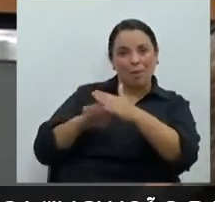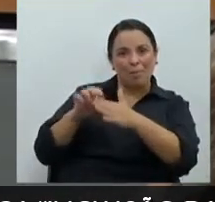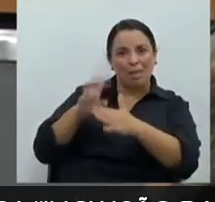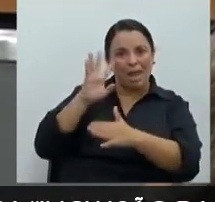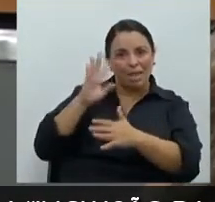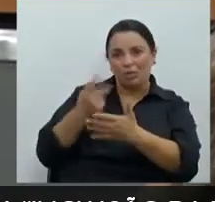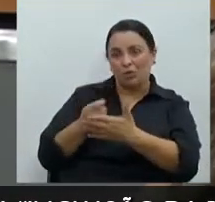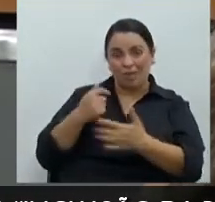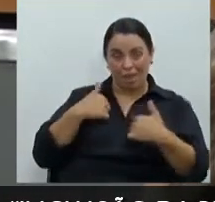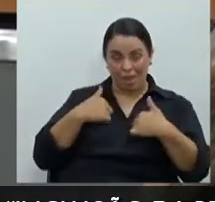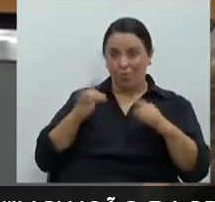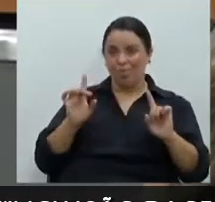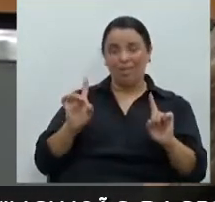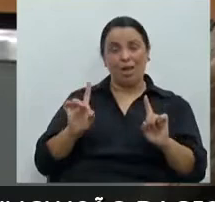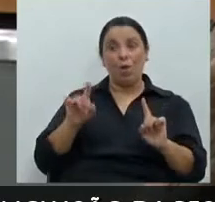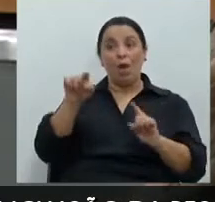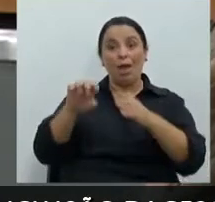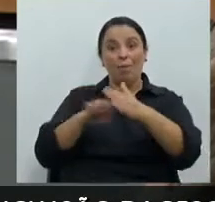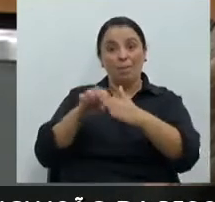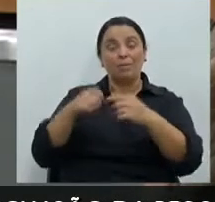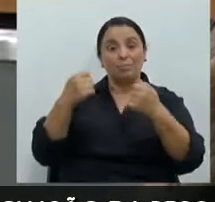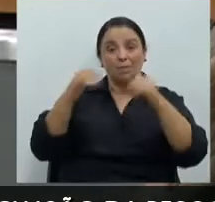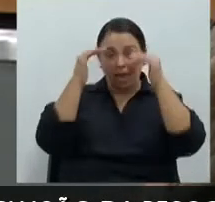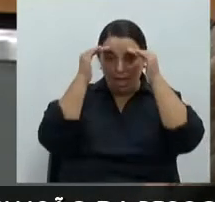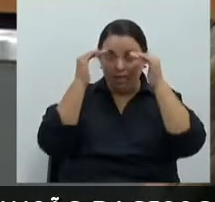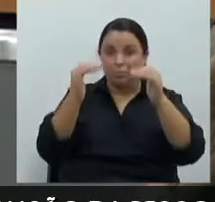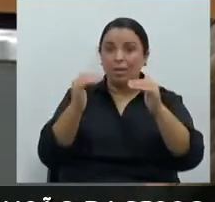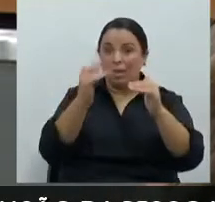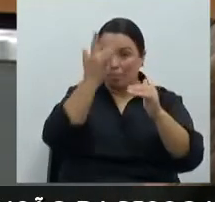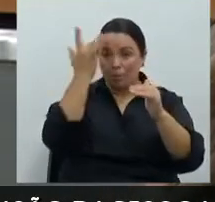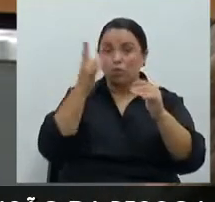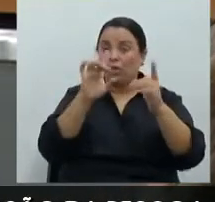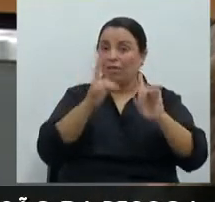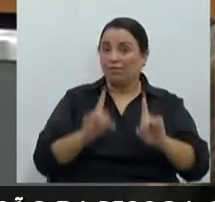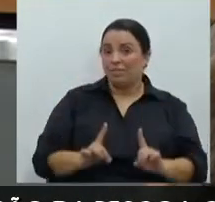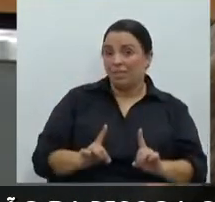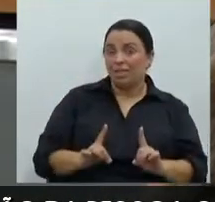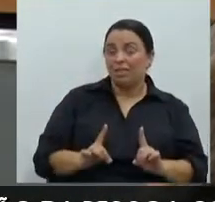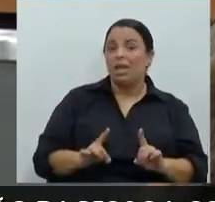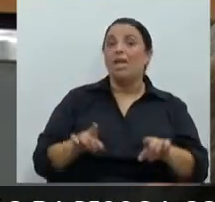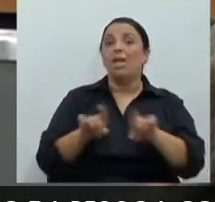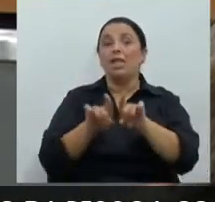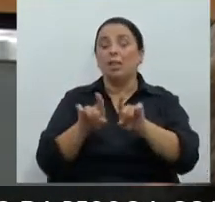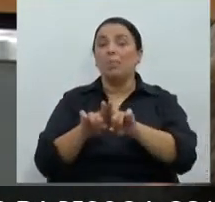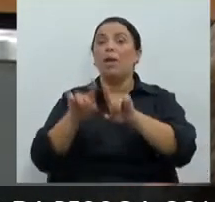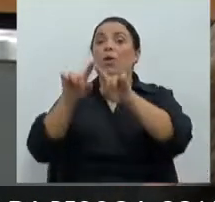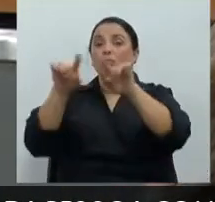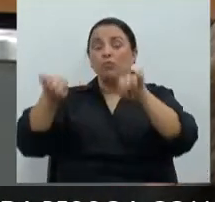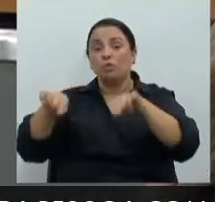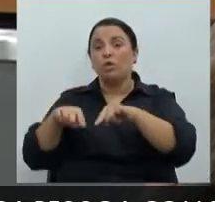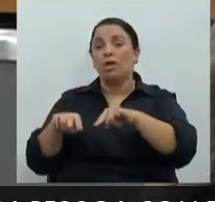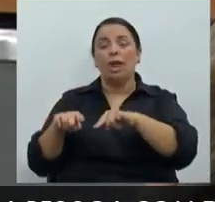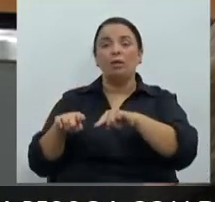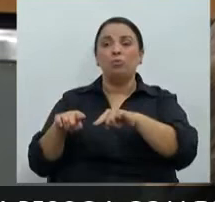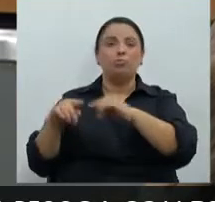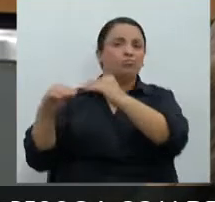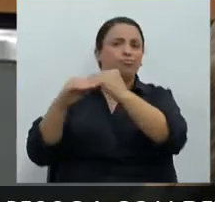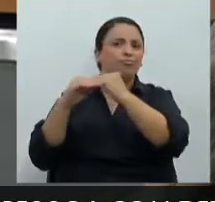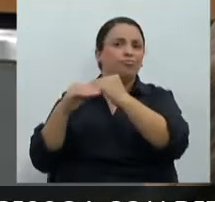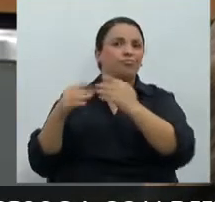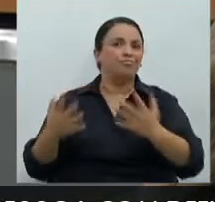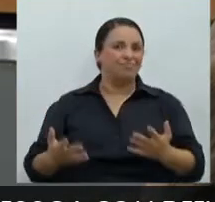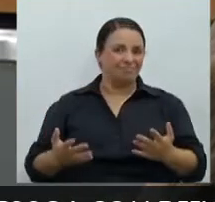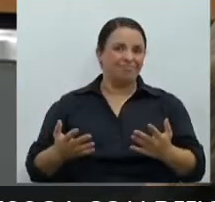ter respeito, tanto pelos funcionários com deficiência, quanto os funcionários sem deficiência. Os